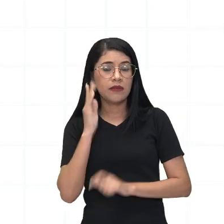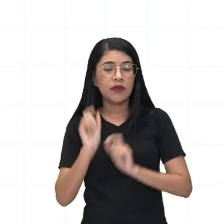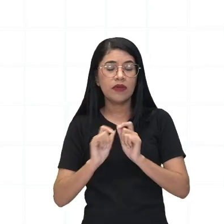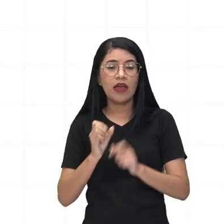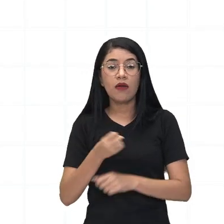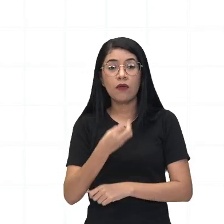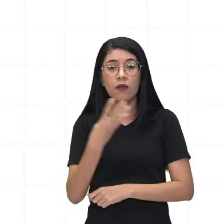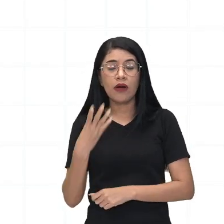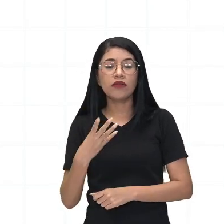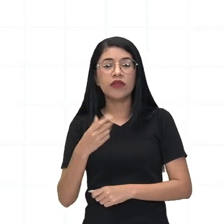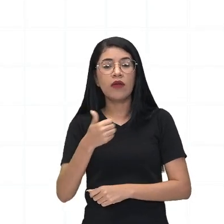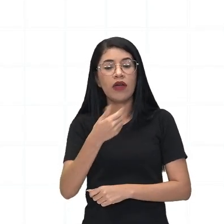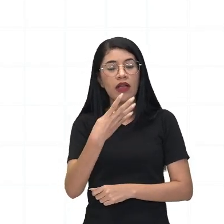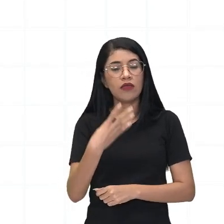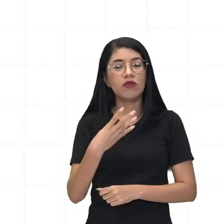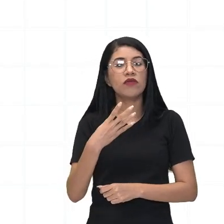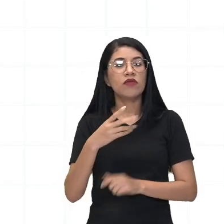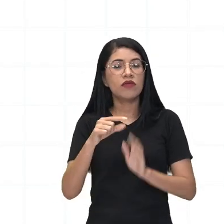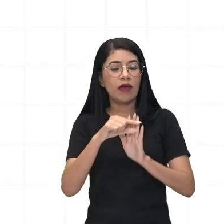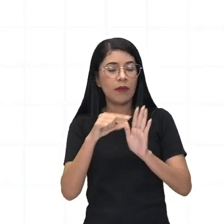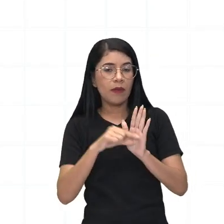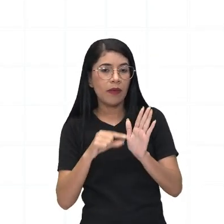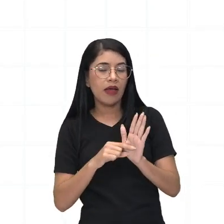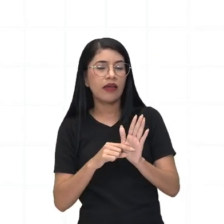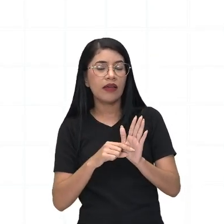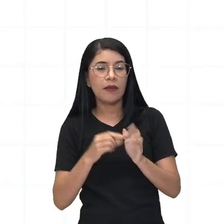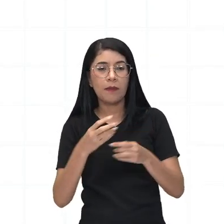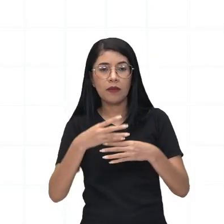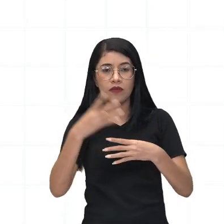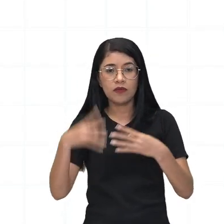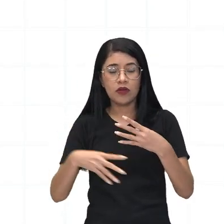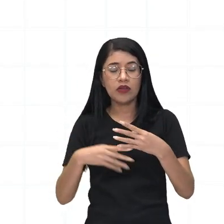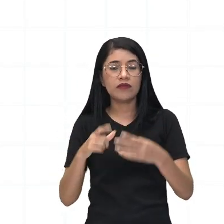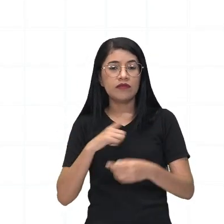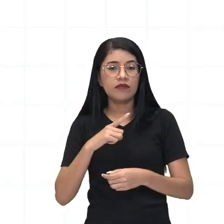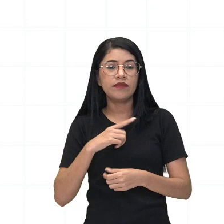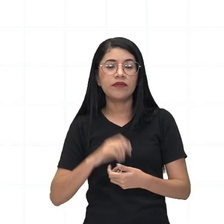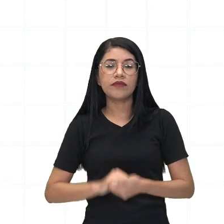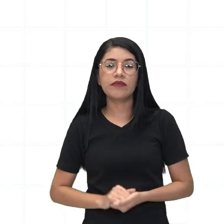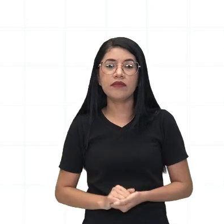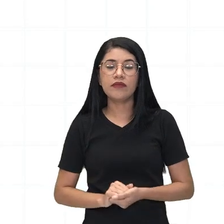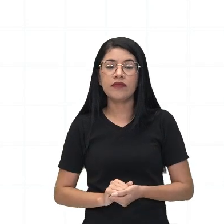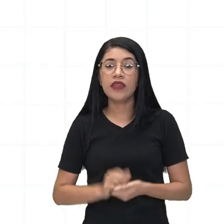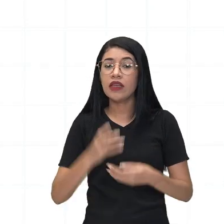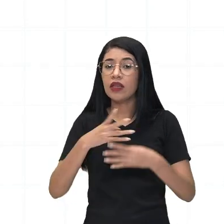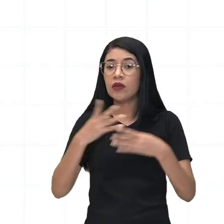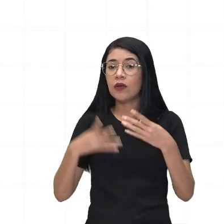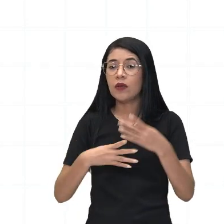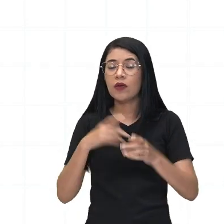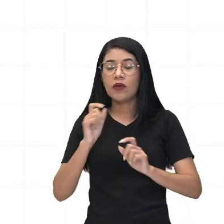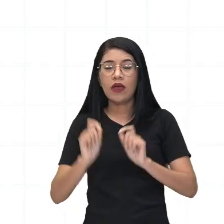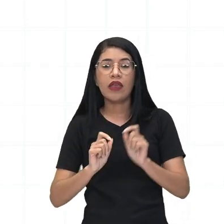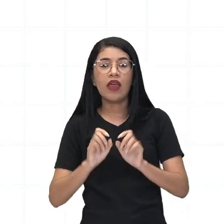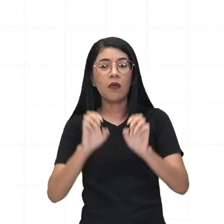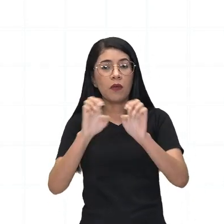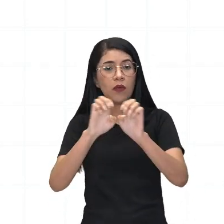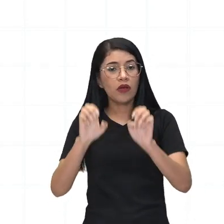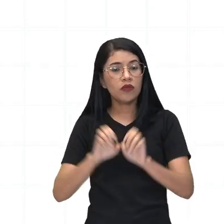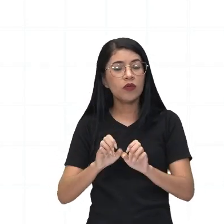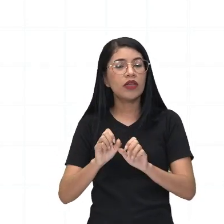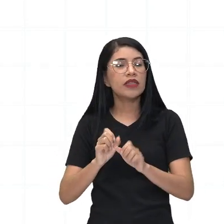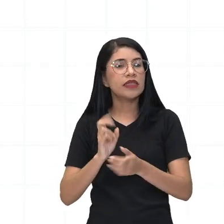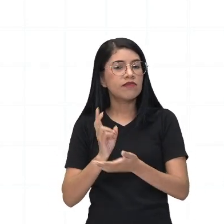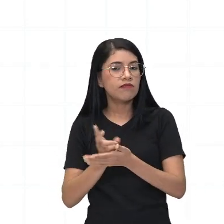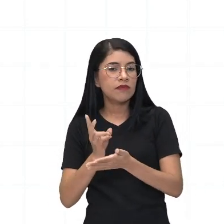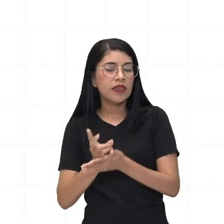quantidade de 14 versos, que é comum aos sonetos, né? E o soneto é considerado uma dessas formas fixas, ou seja, é